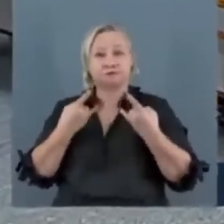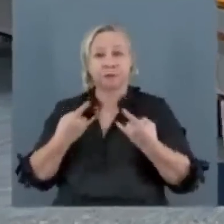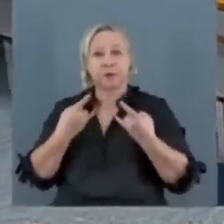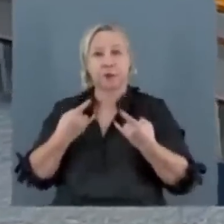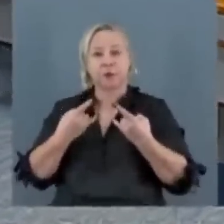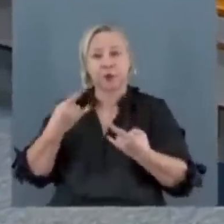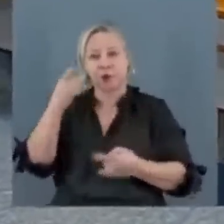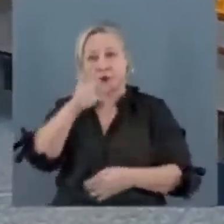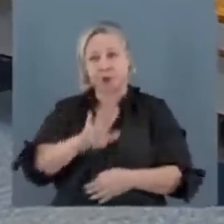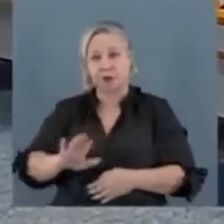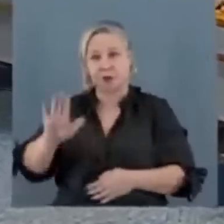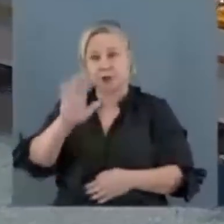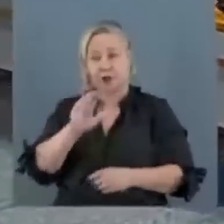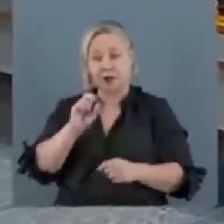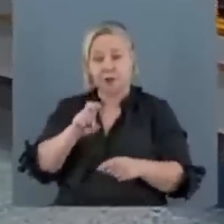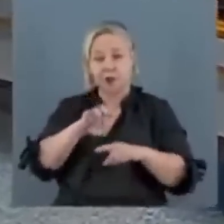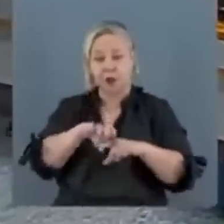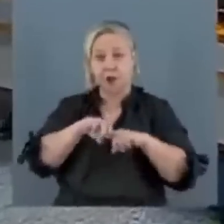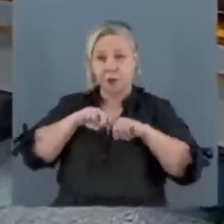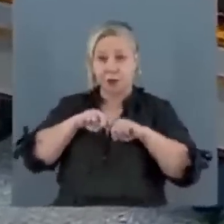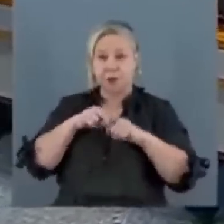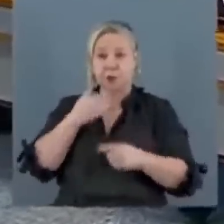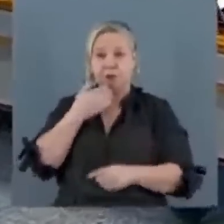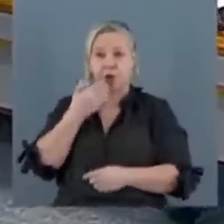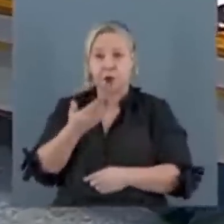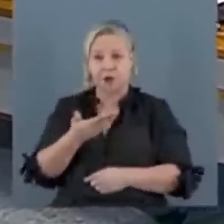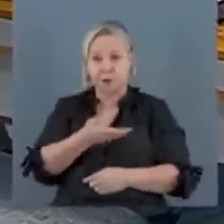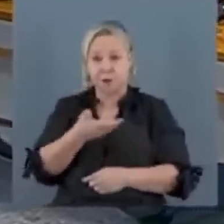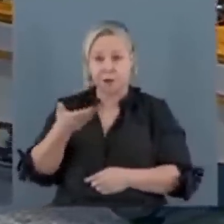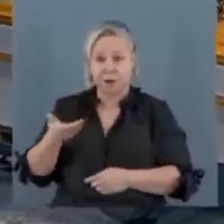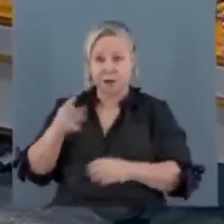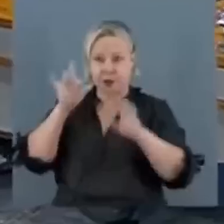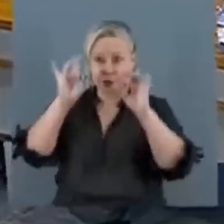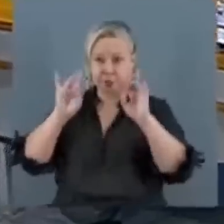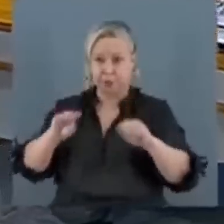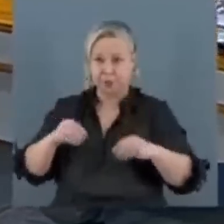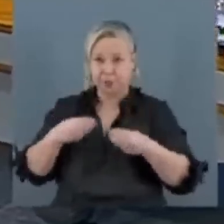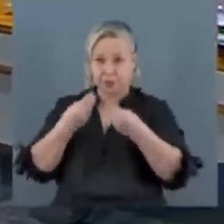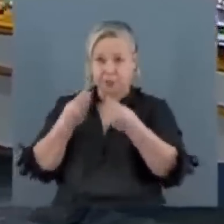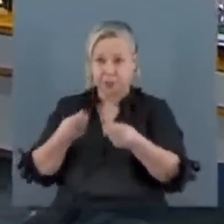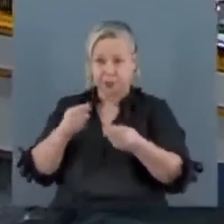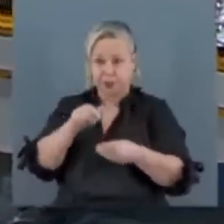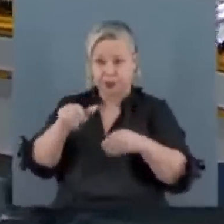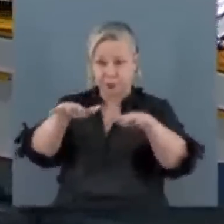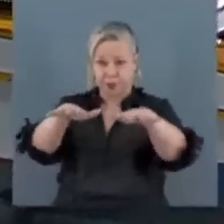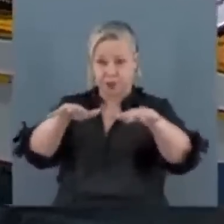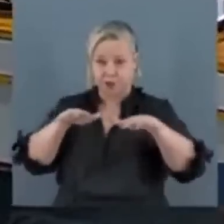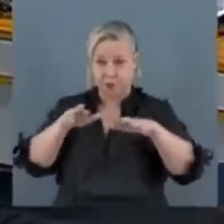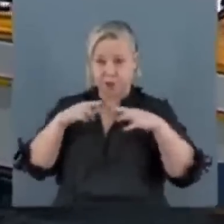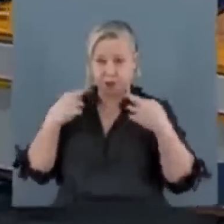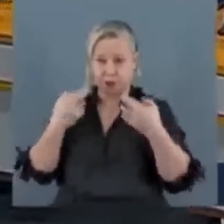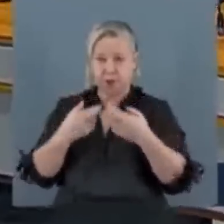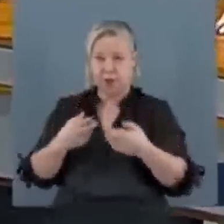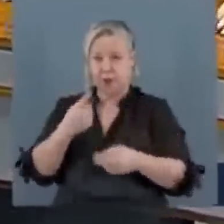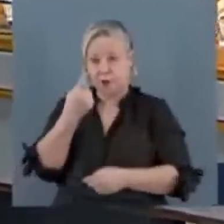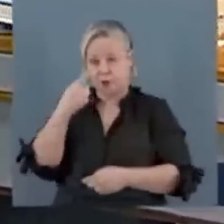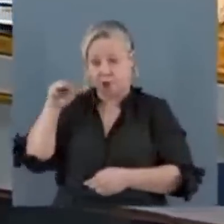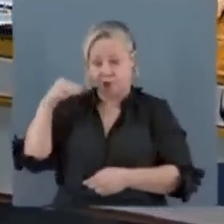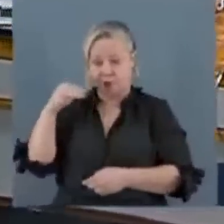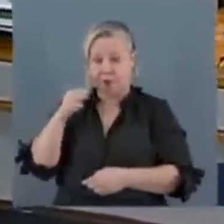em função disso eu queria pedir que vossa excelência por essa comissão um minuto de silêncio